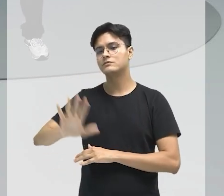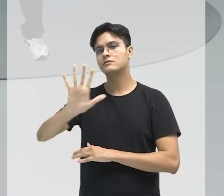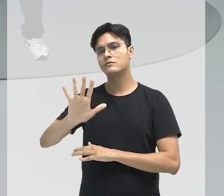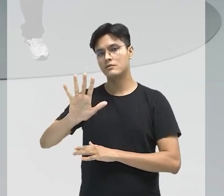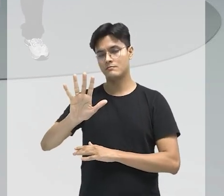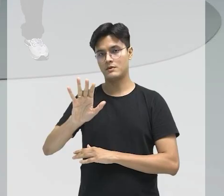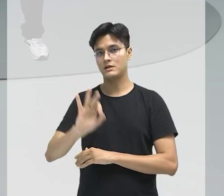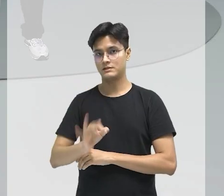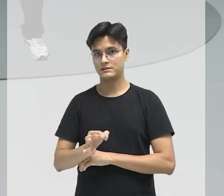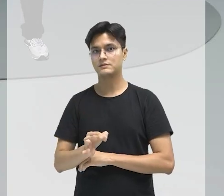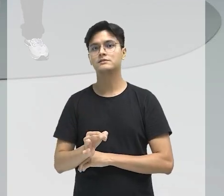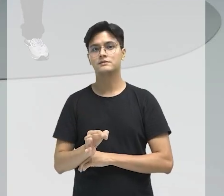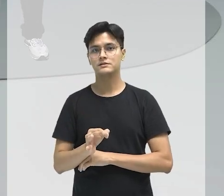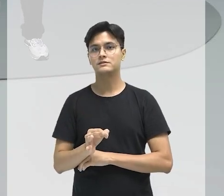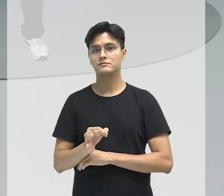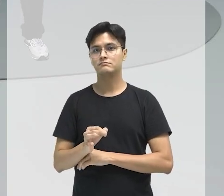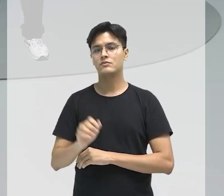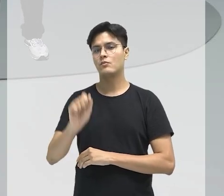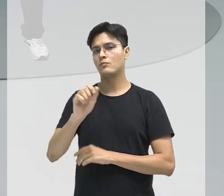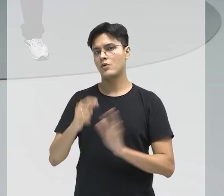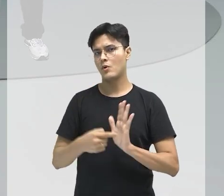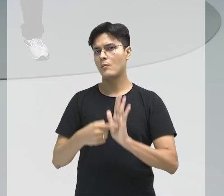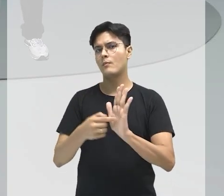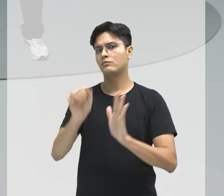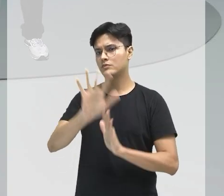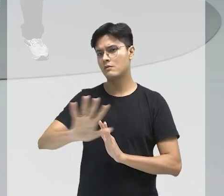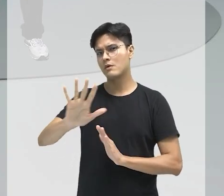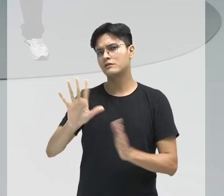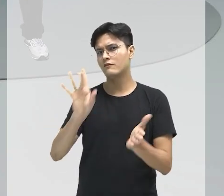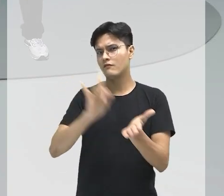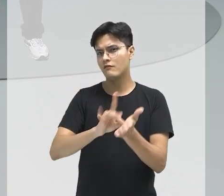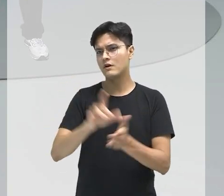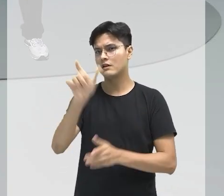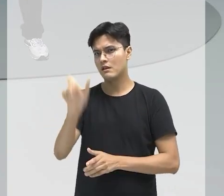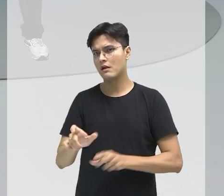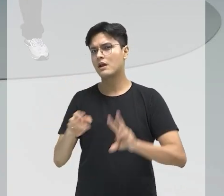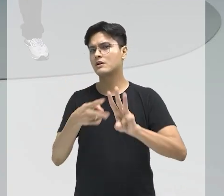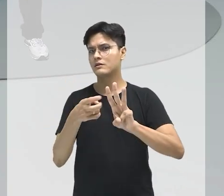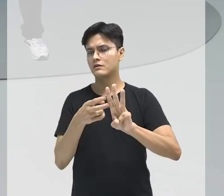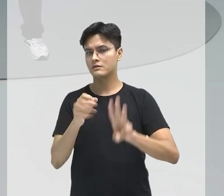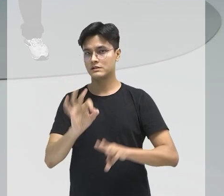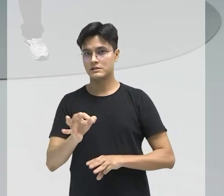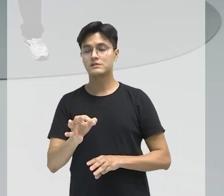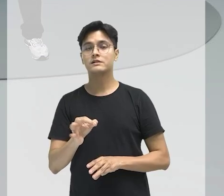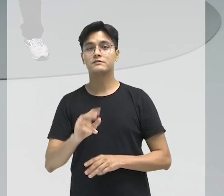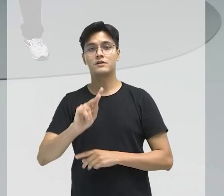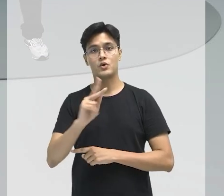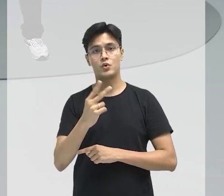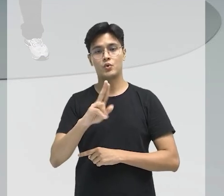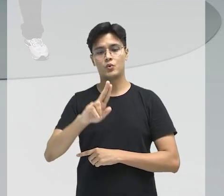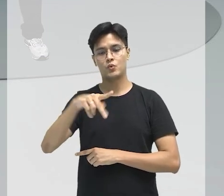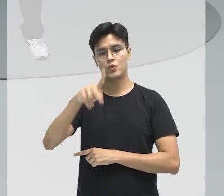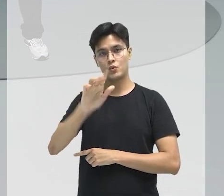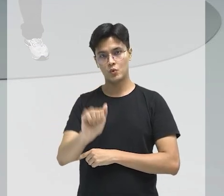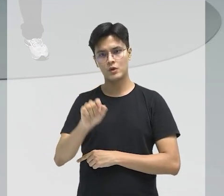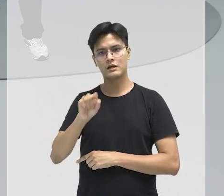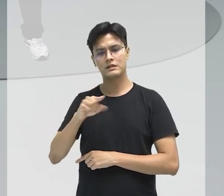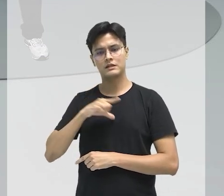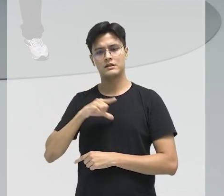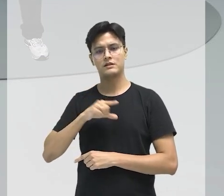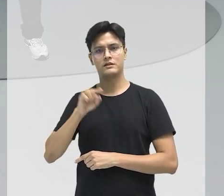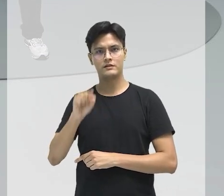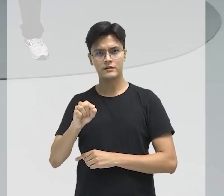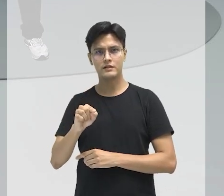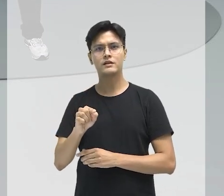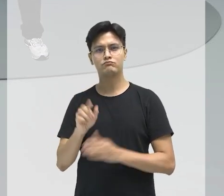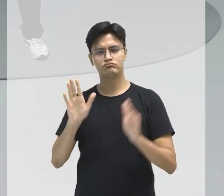né, deles mesmo lá, algo original. Então, o Uca-Uca aí é o que se destaca mais